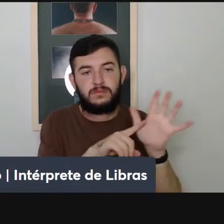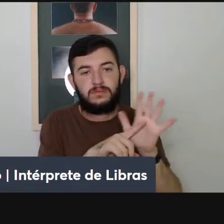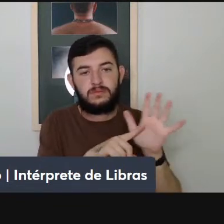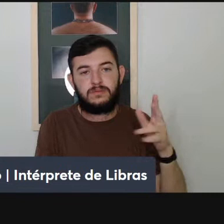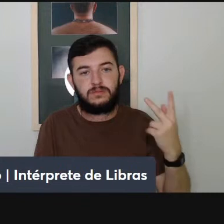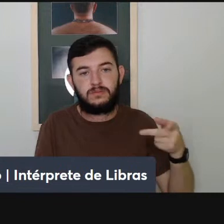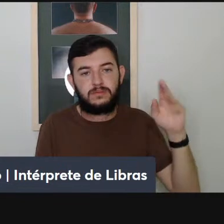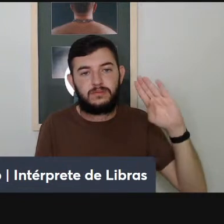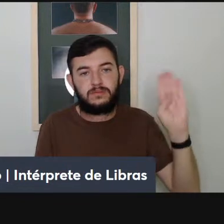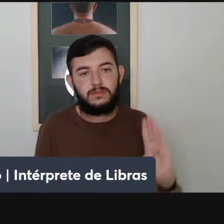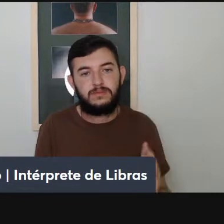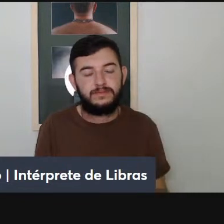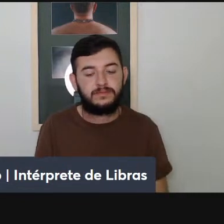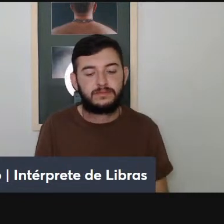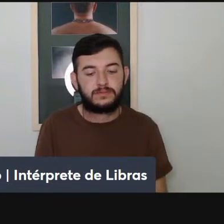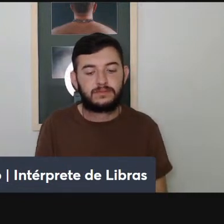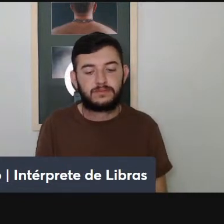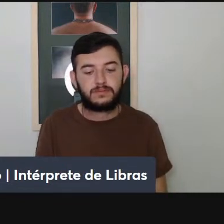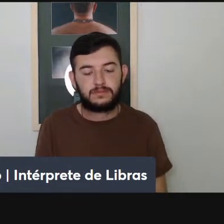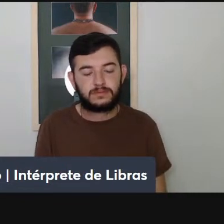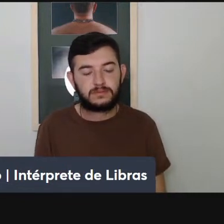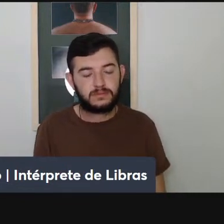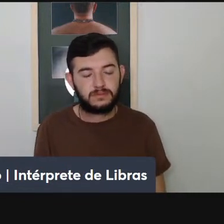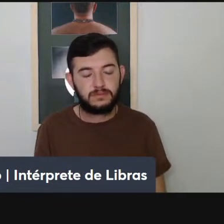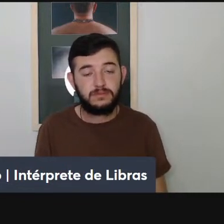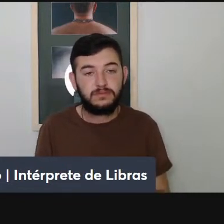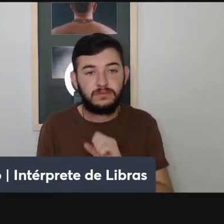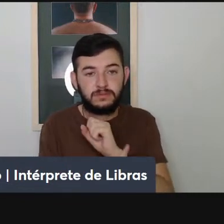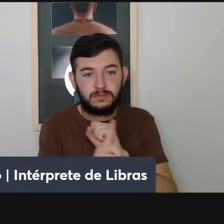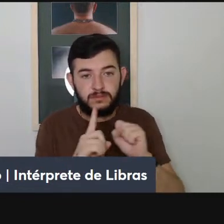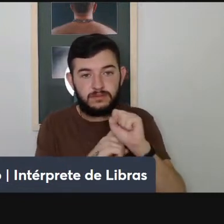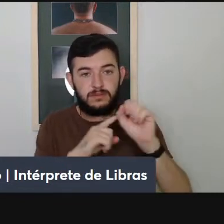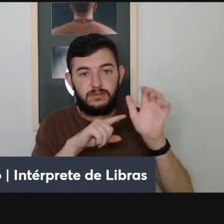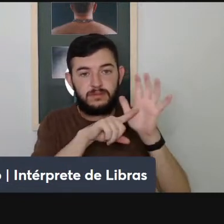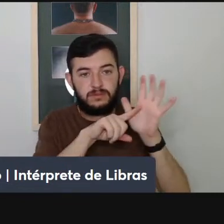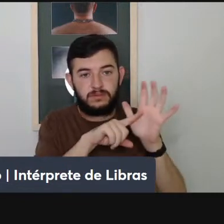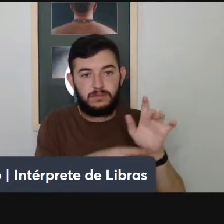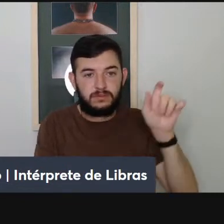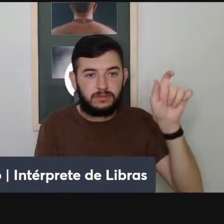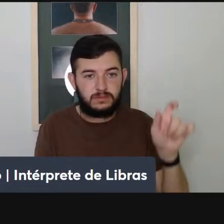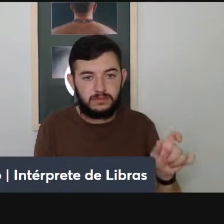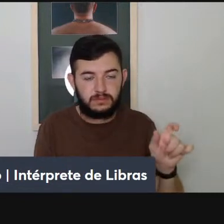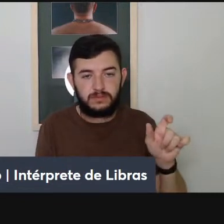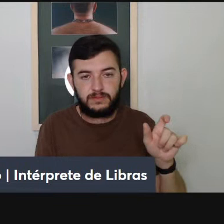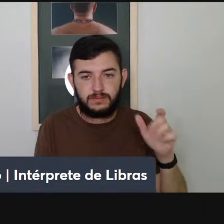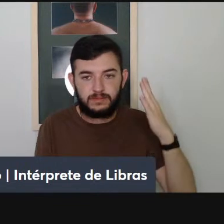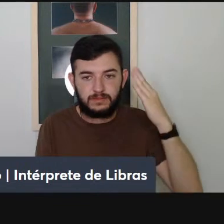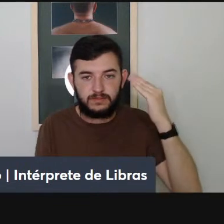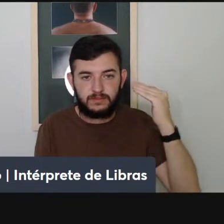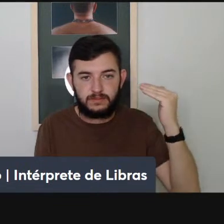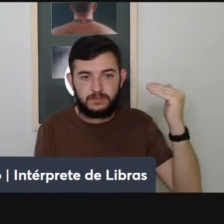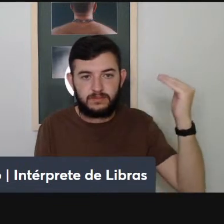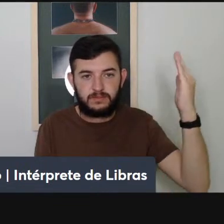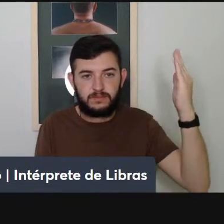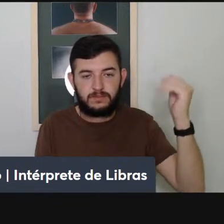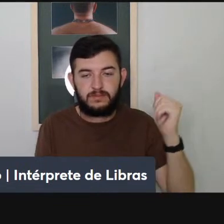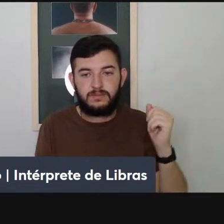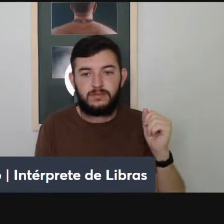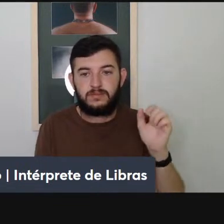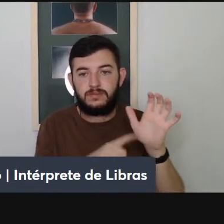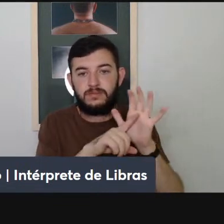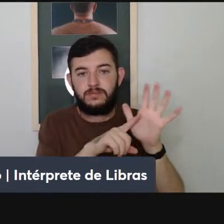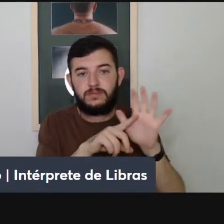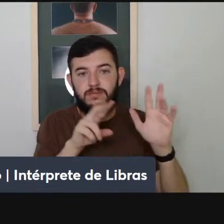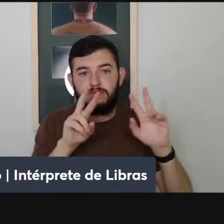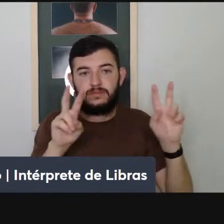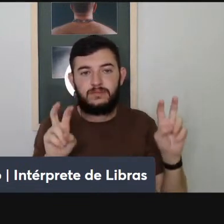né? Como socióloga, né, Raunin, ela tornou-se conhecida pela pesquisa sobre dinâmicas